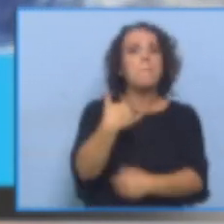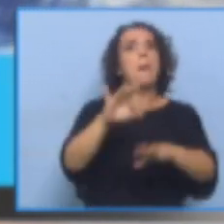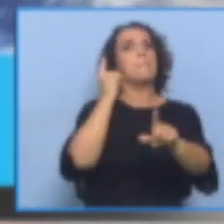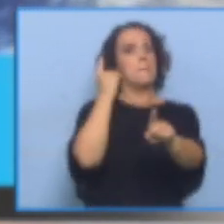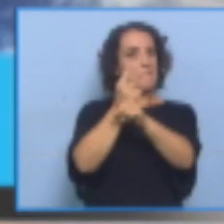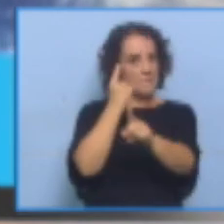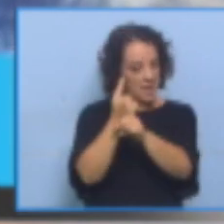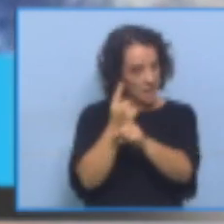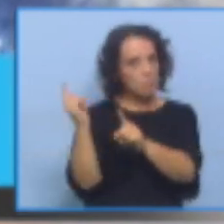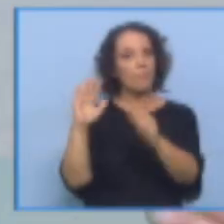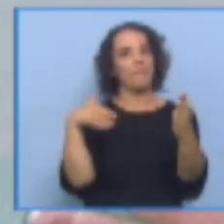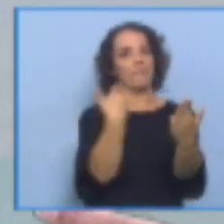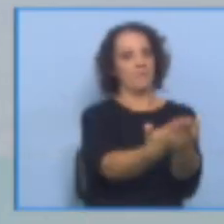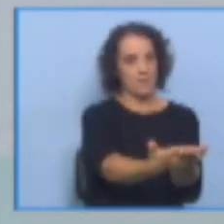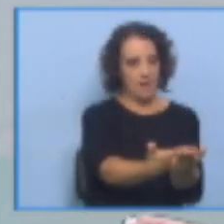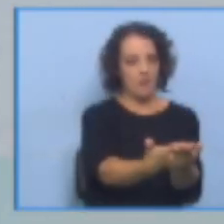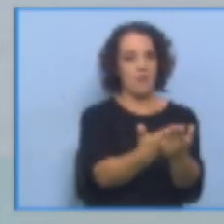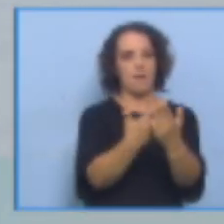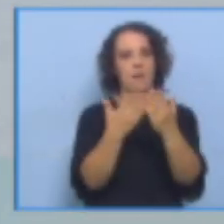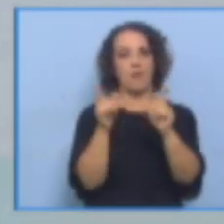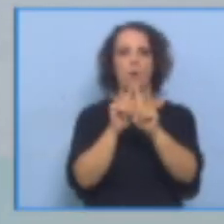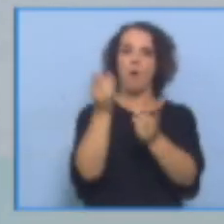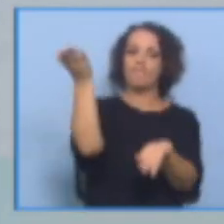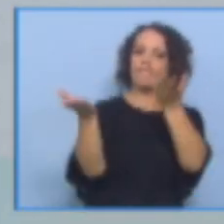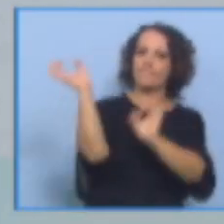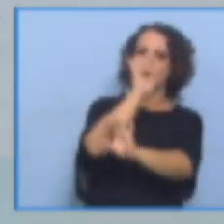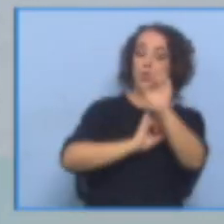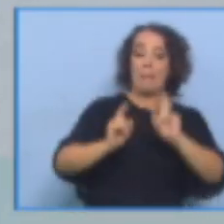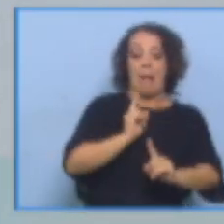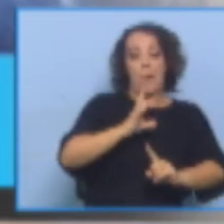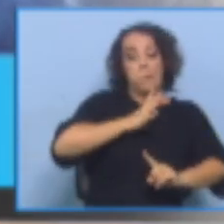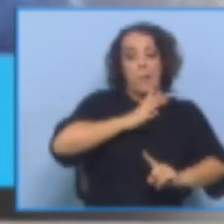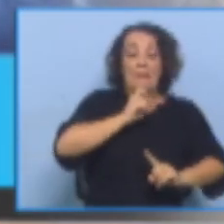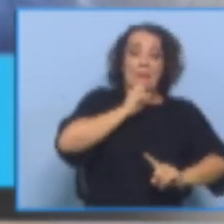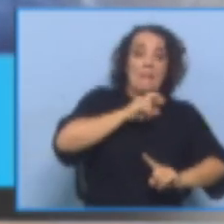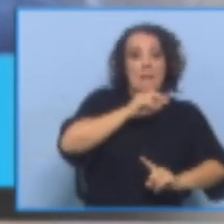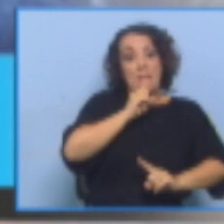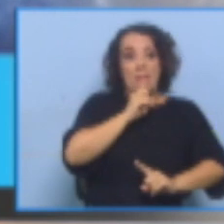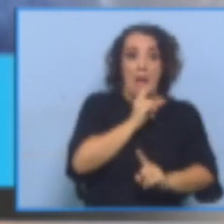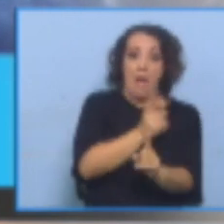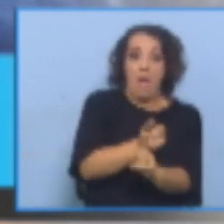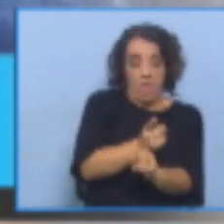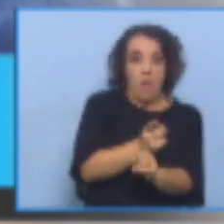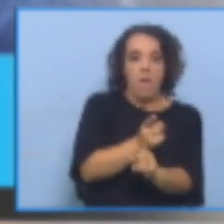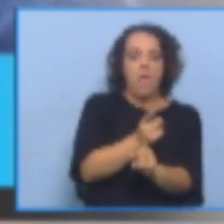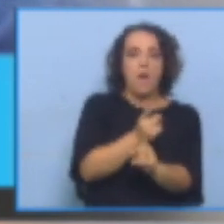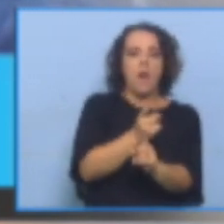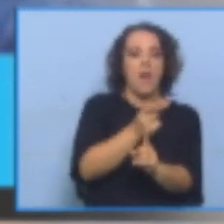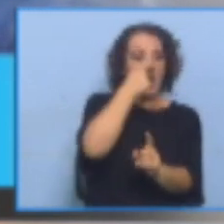assim, que são, digamos, no quadro europeu, os possíveis e que abrangem, de facto, dentro dos